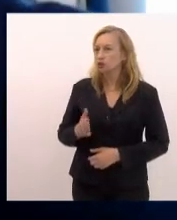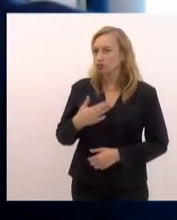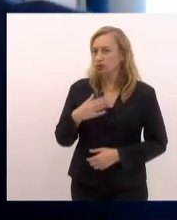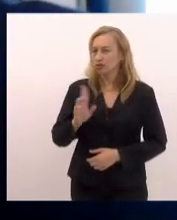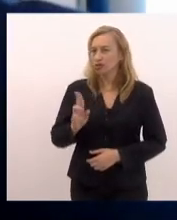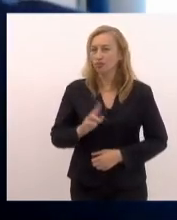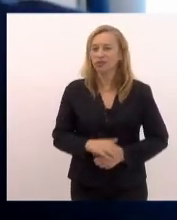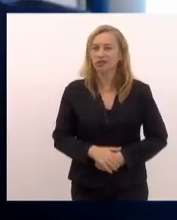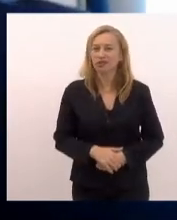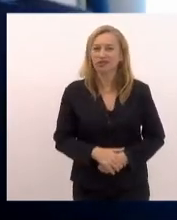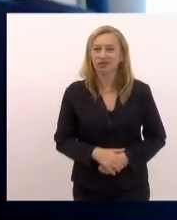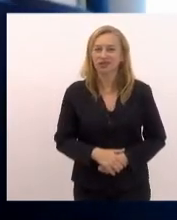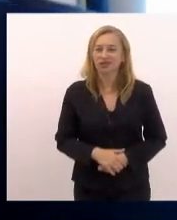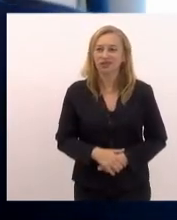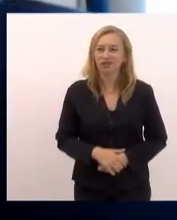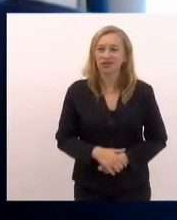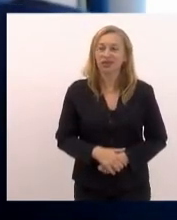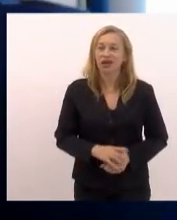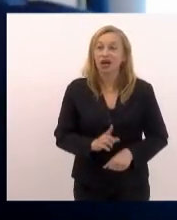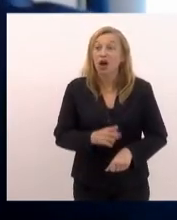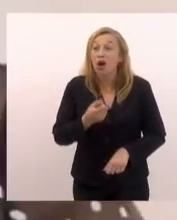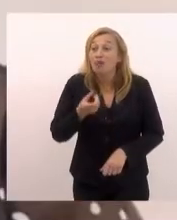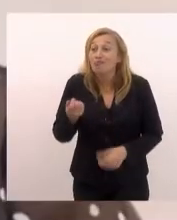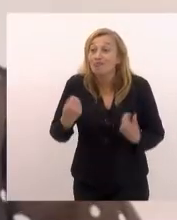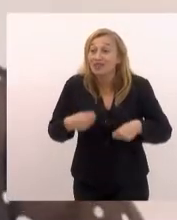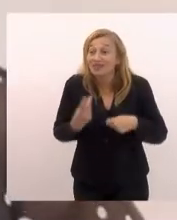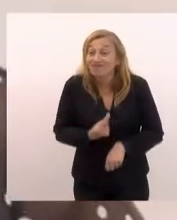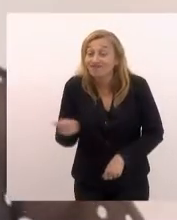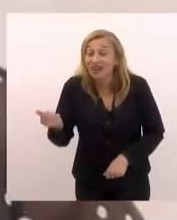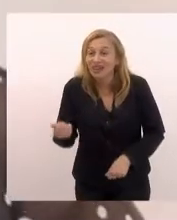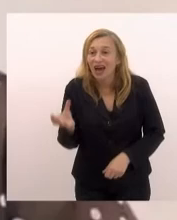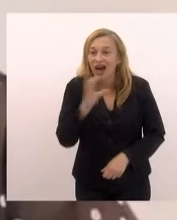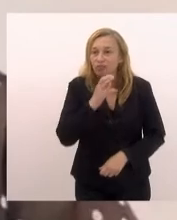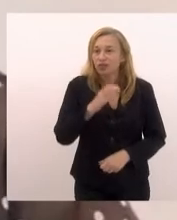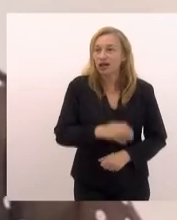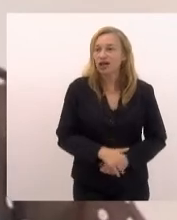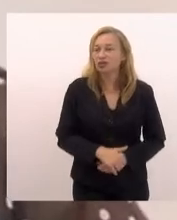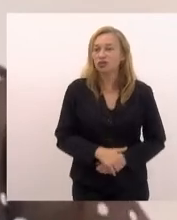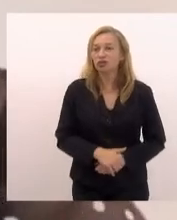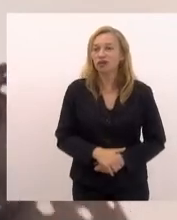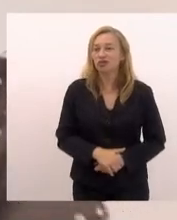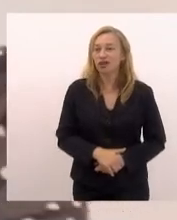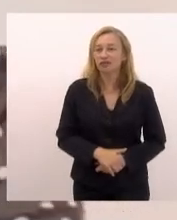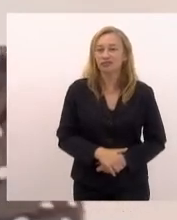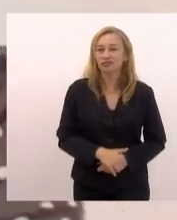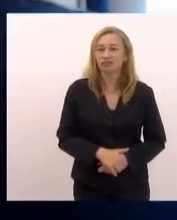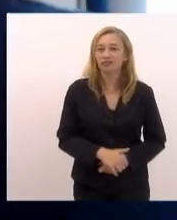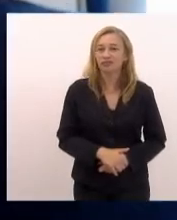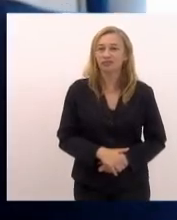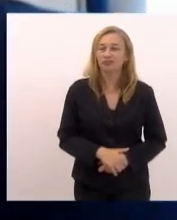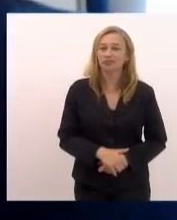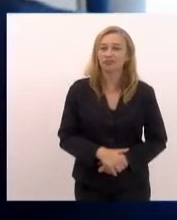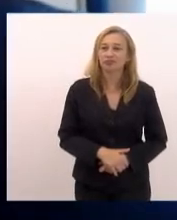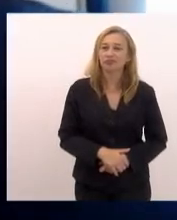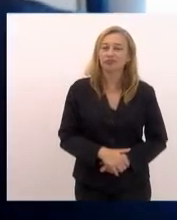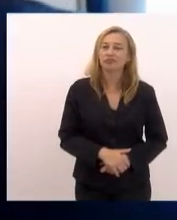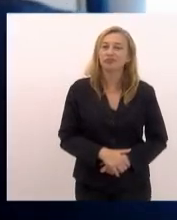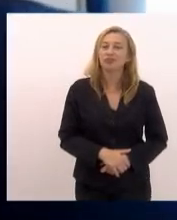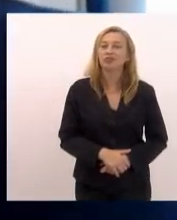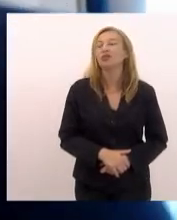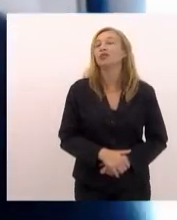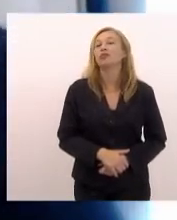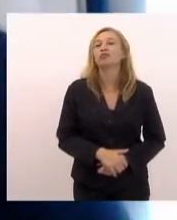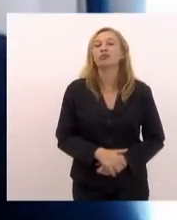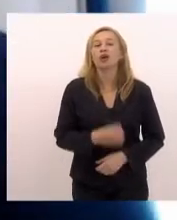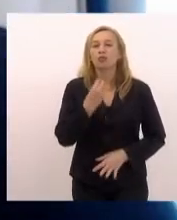para trocar com o deputado Valdeca, eu preciso sair. Então... Tia Ju pegou a inscrição, né? Tá.